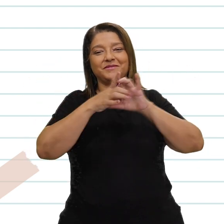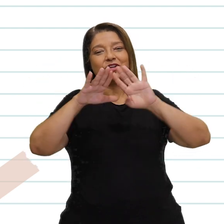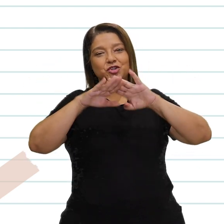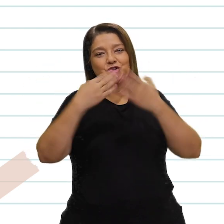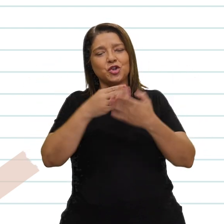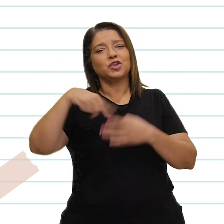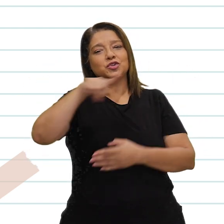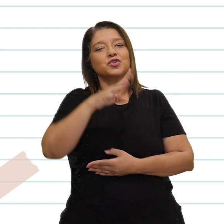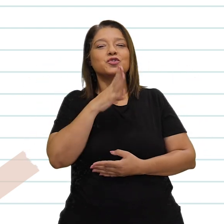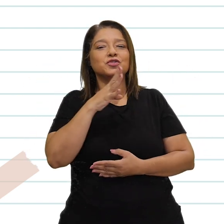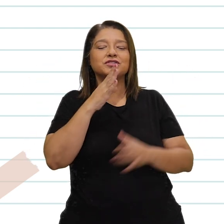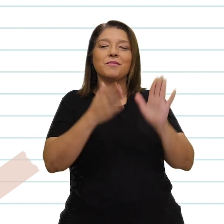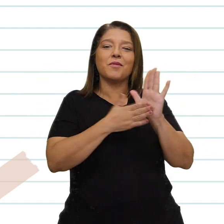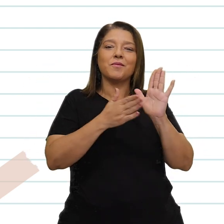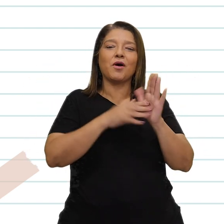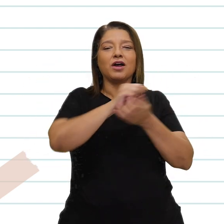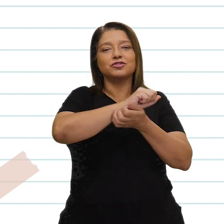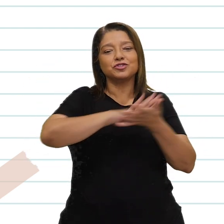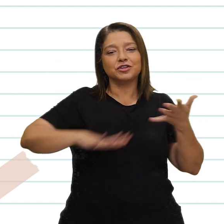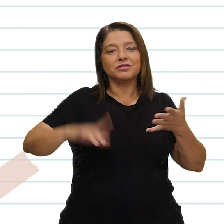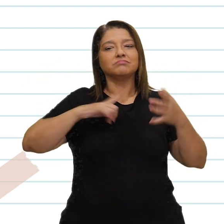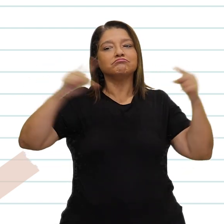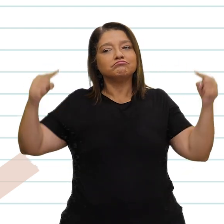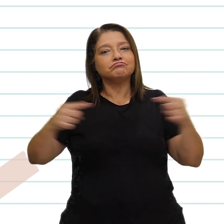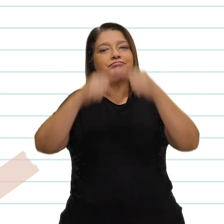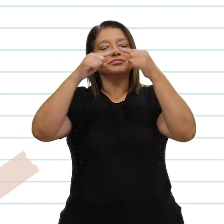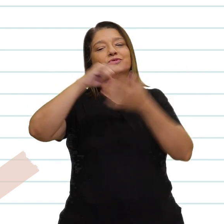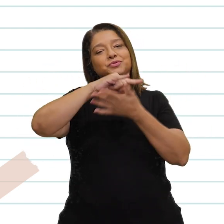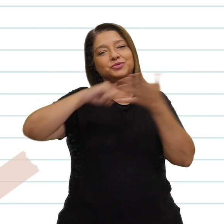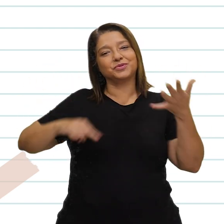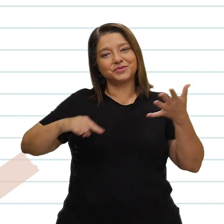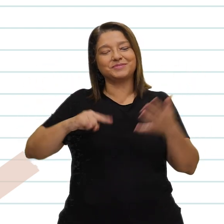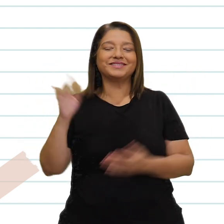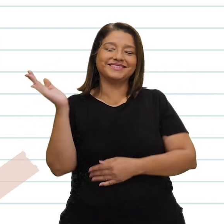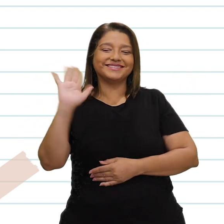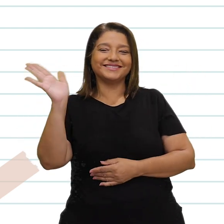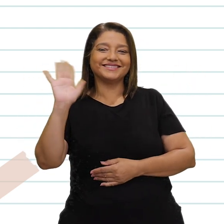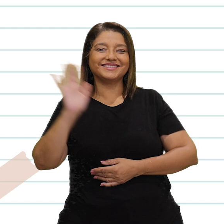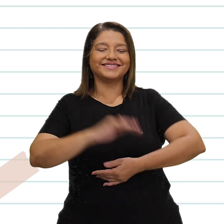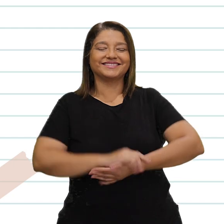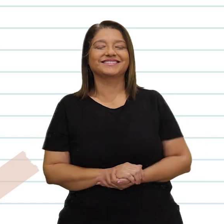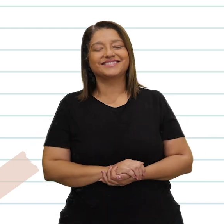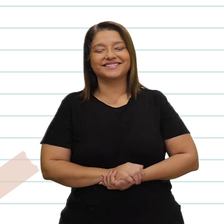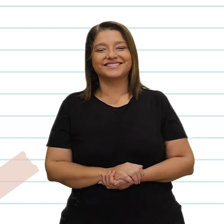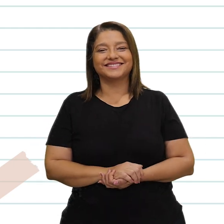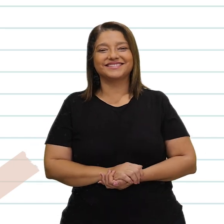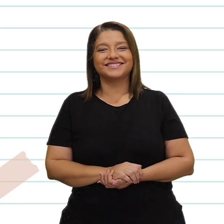propostas de atividades alinhadas com os nossos documentos. Tchau, tchau!